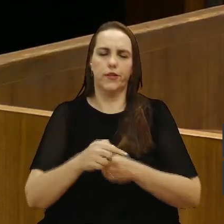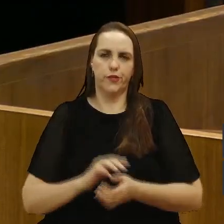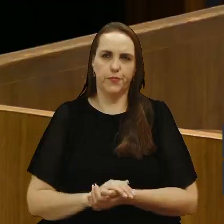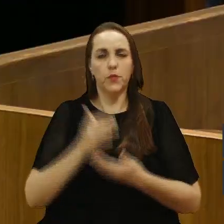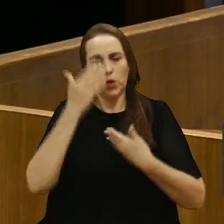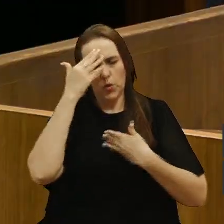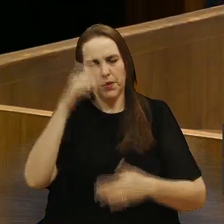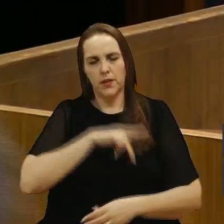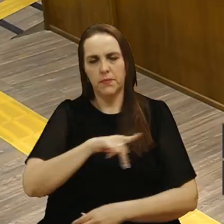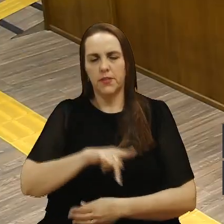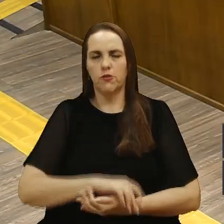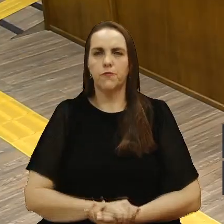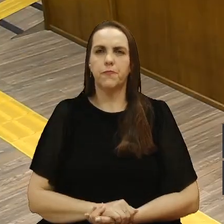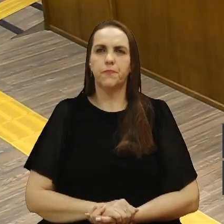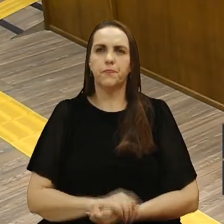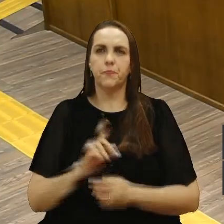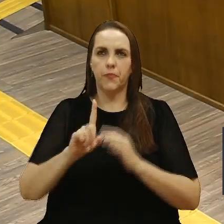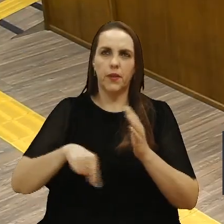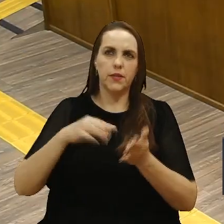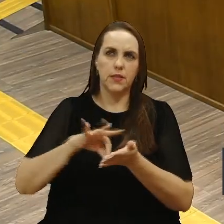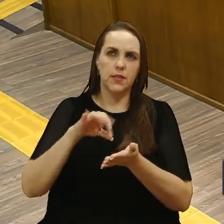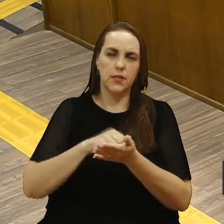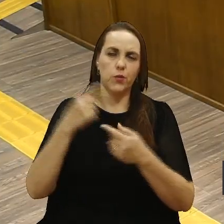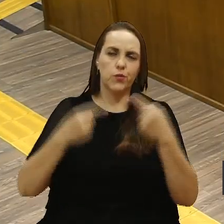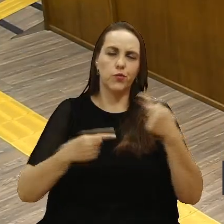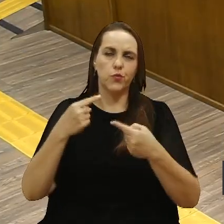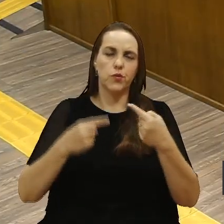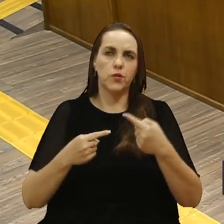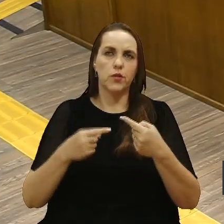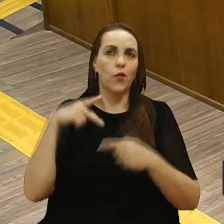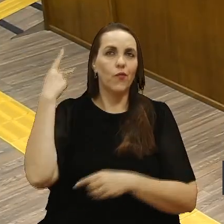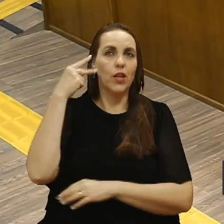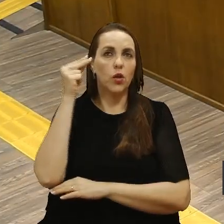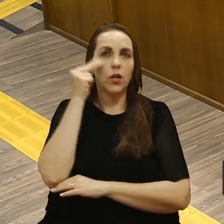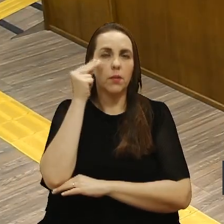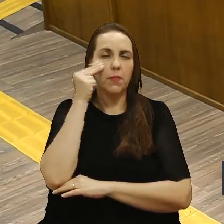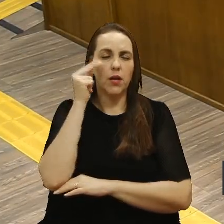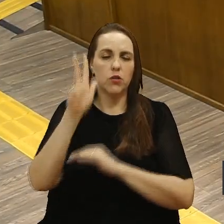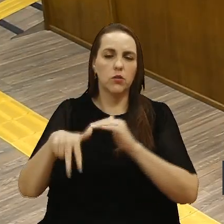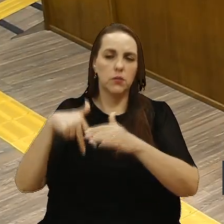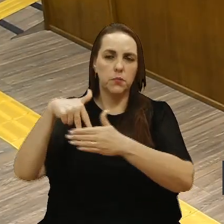Obrigado, presidente. Próximo inscrito em discussão, vereador Cláudio Libardi, da tribuna.